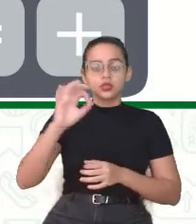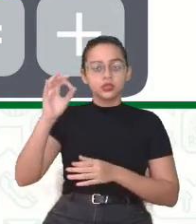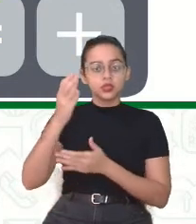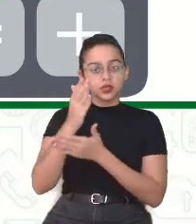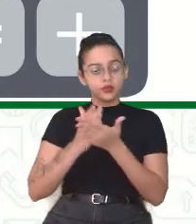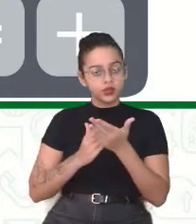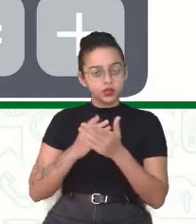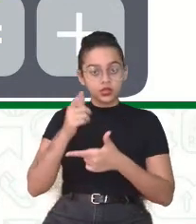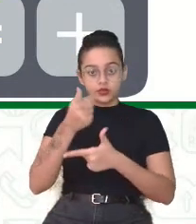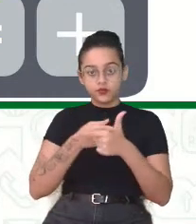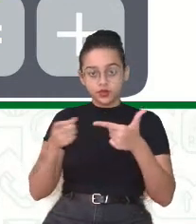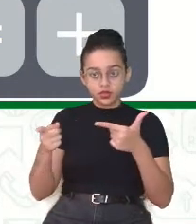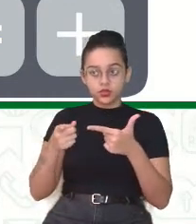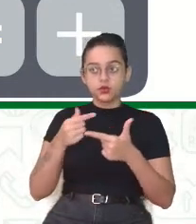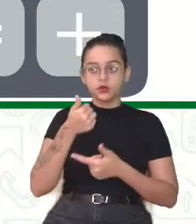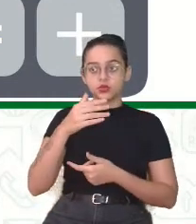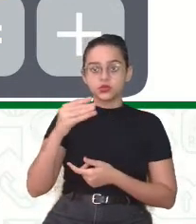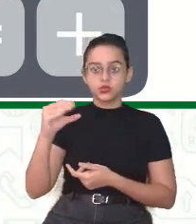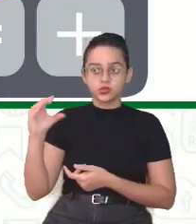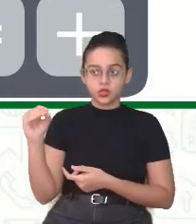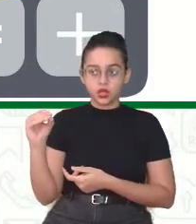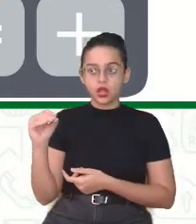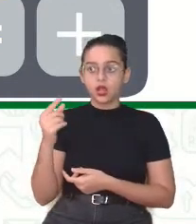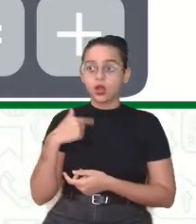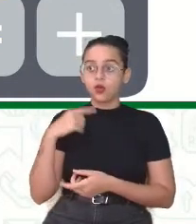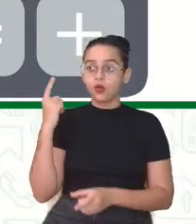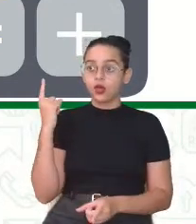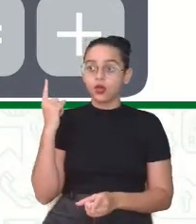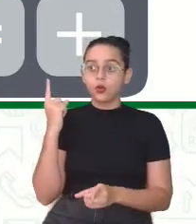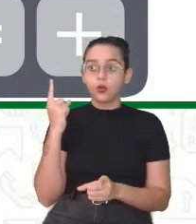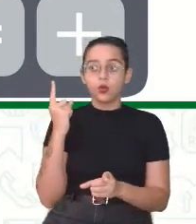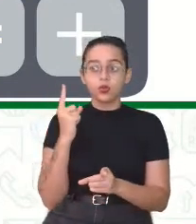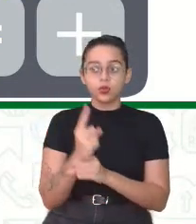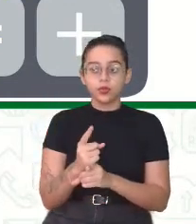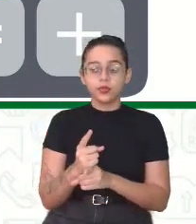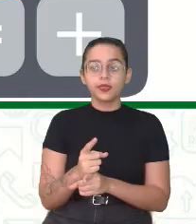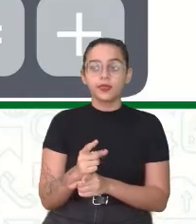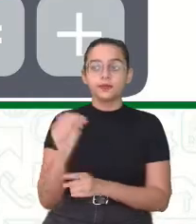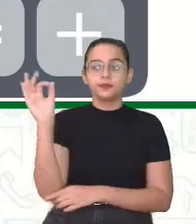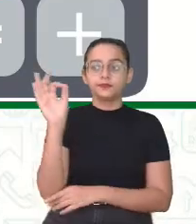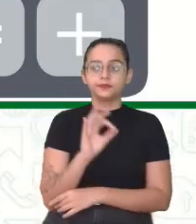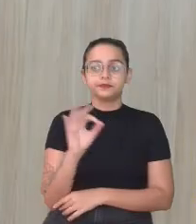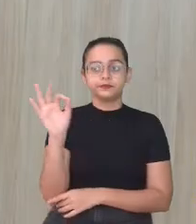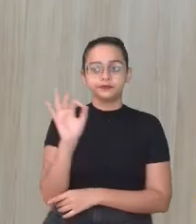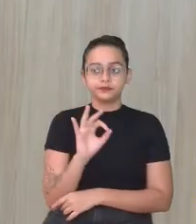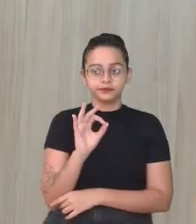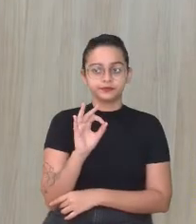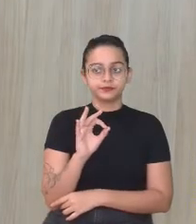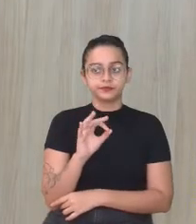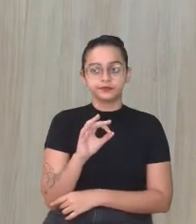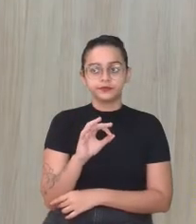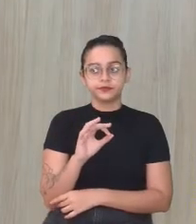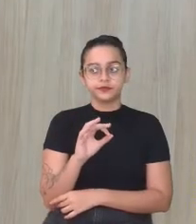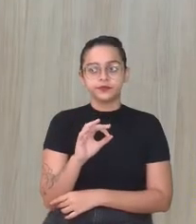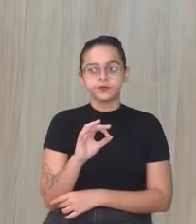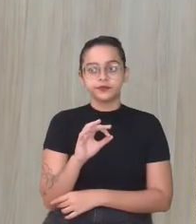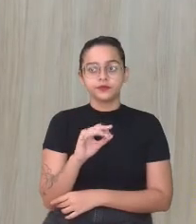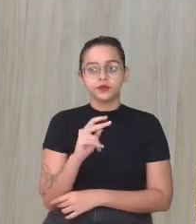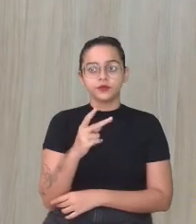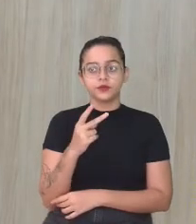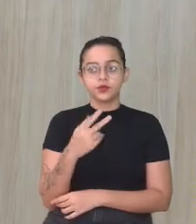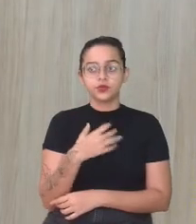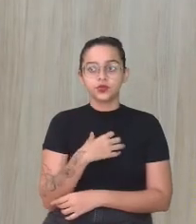por 100, eu vou encontrar a representação daquela porcentagem, daqueles 15%, na sua